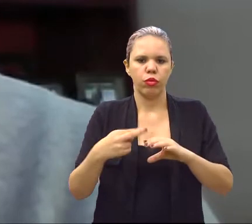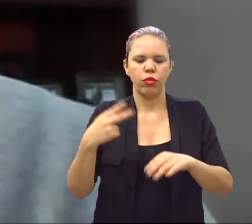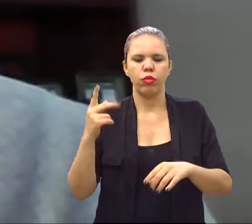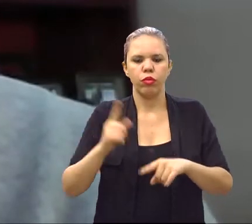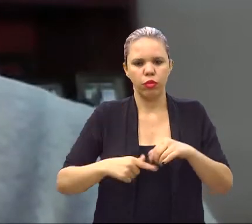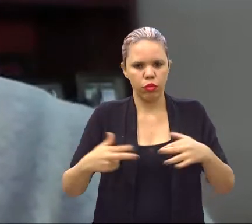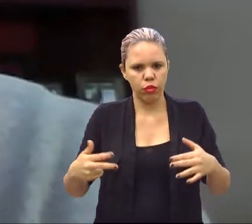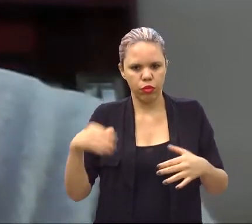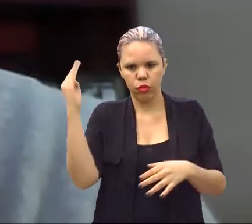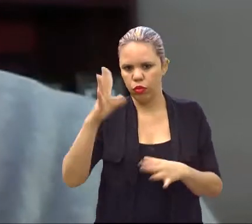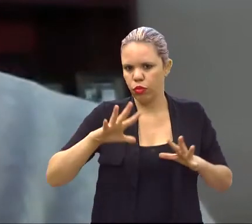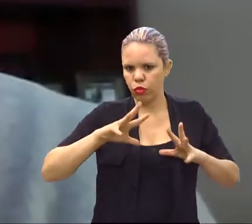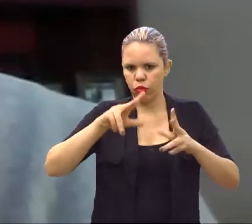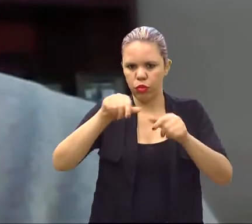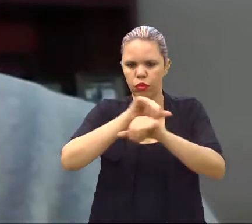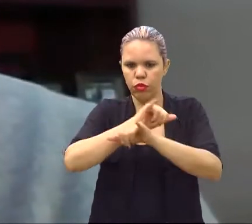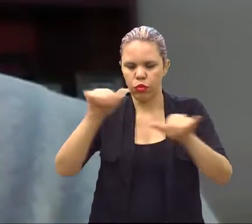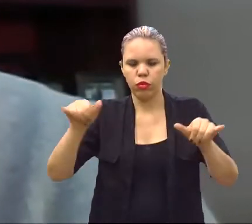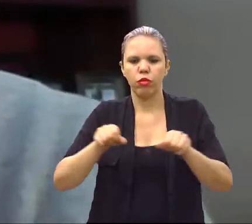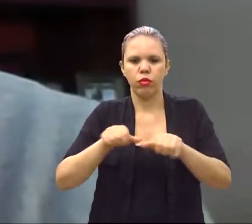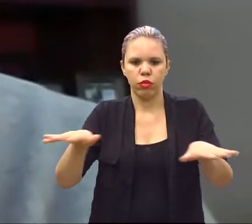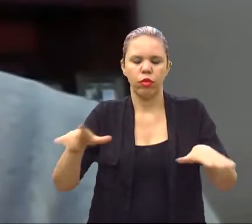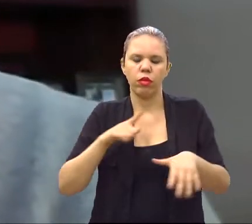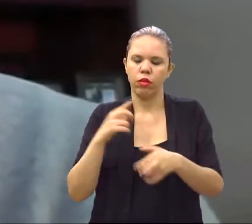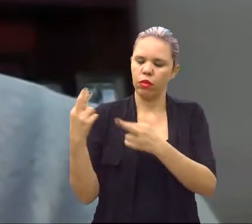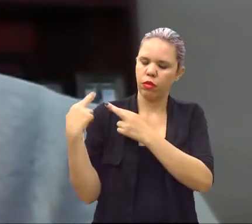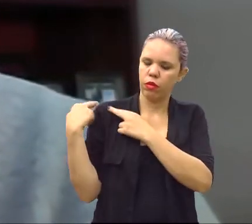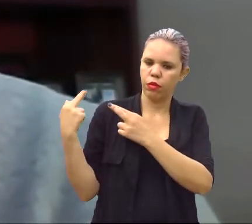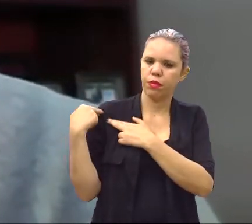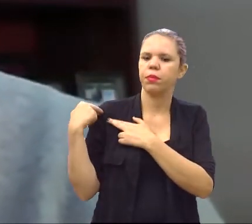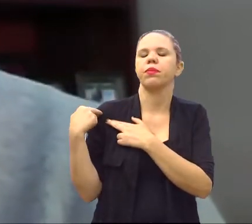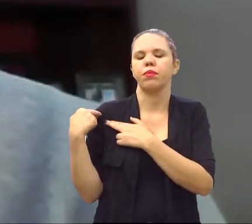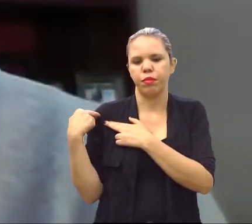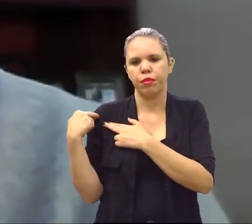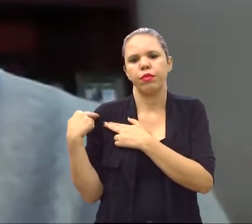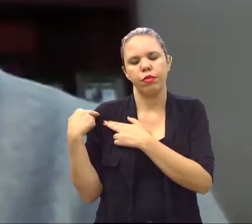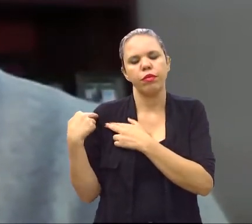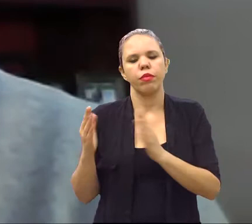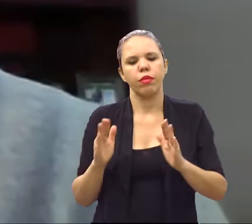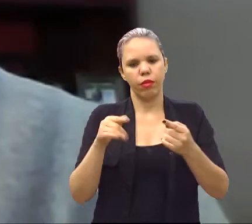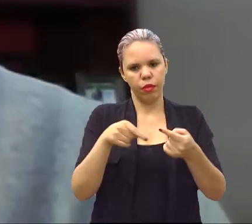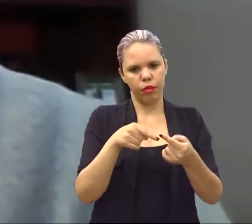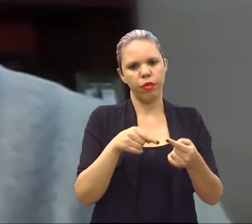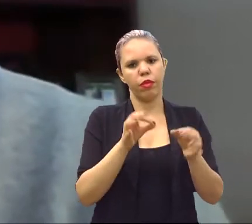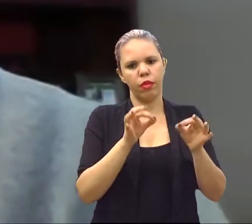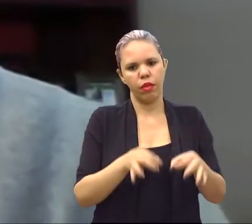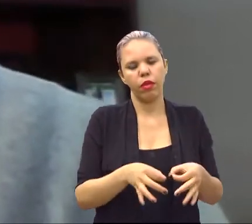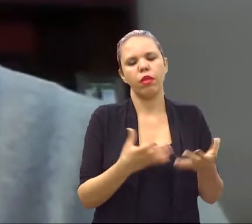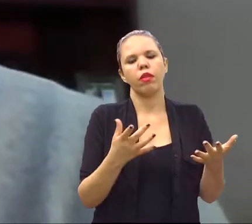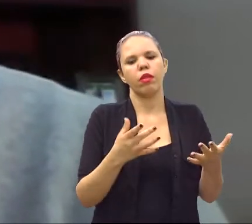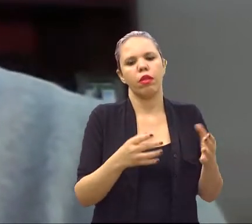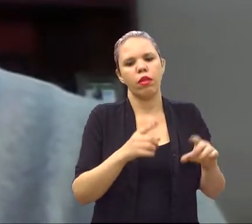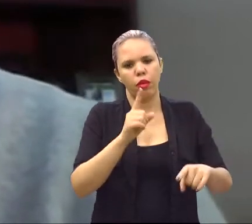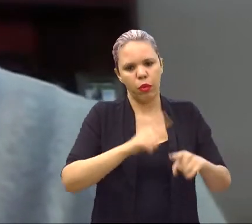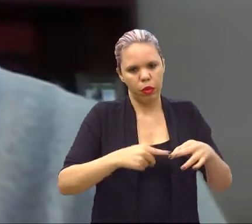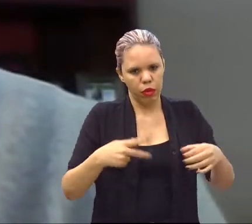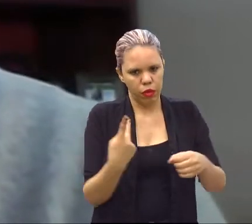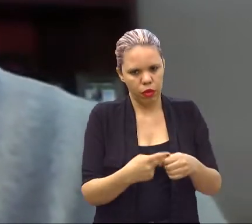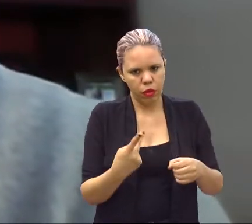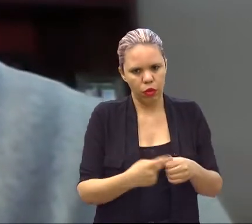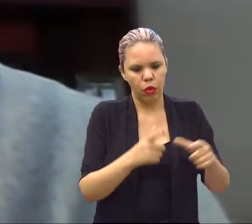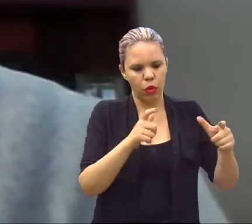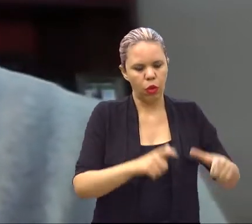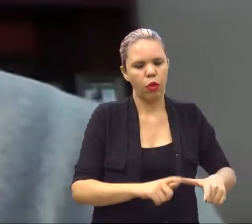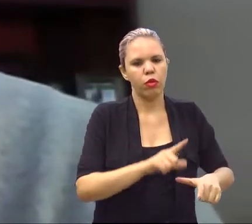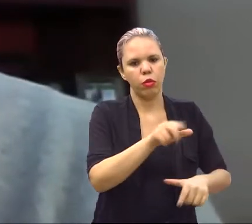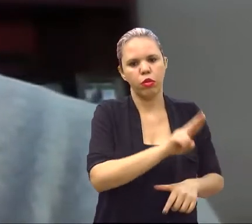o seu produto no Brasil todo, ele tem uma responsabilidade de dar um destino adequado nesta embalagem do seu produto